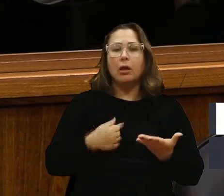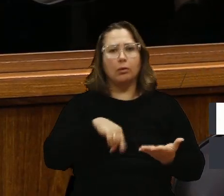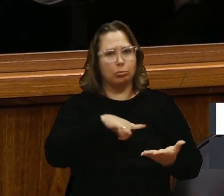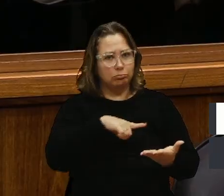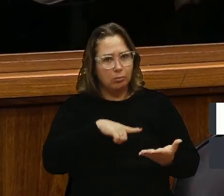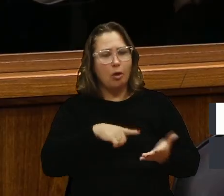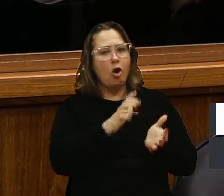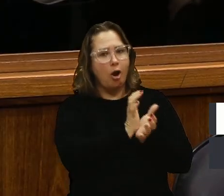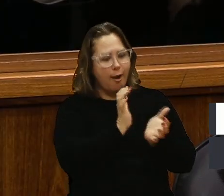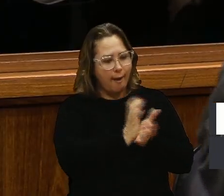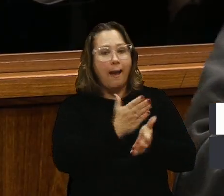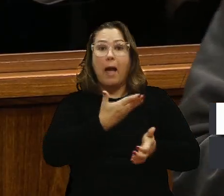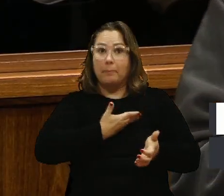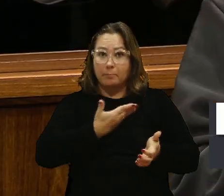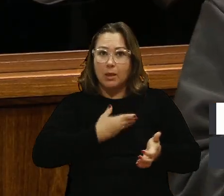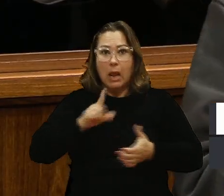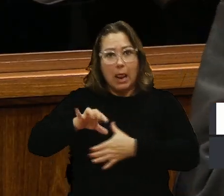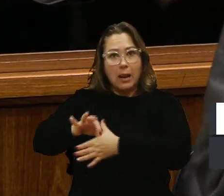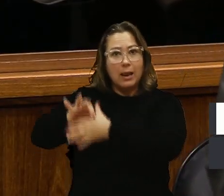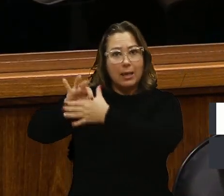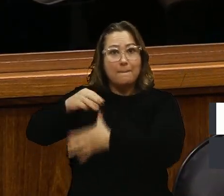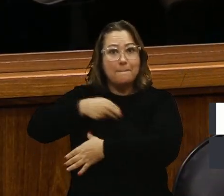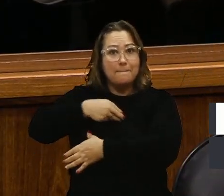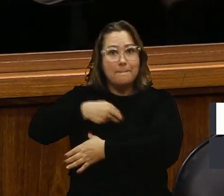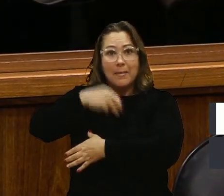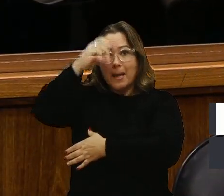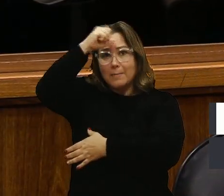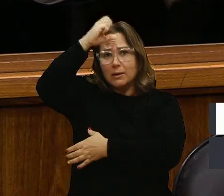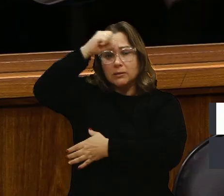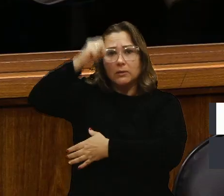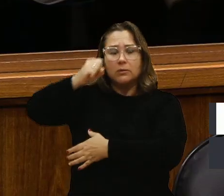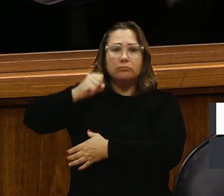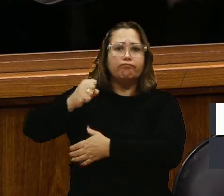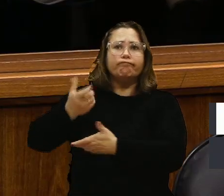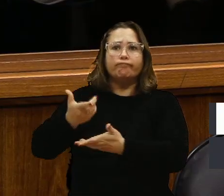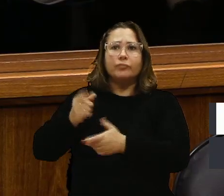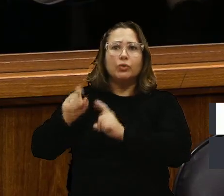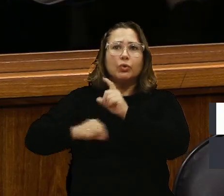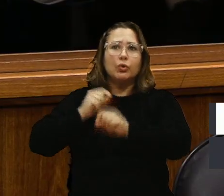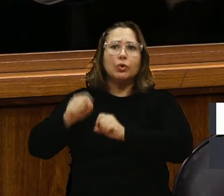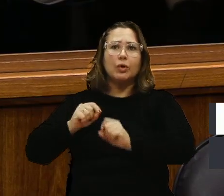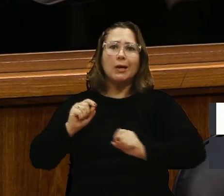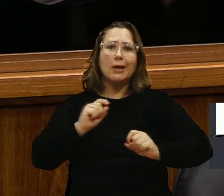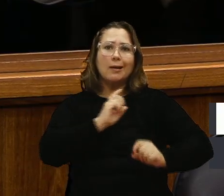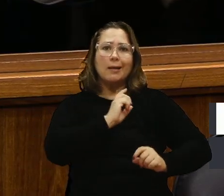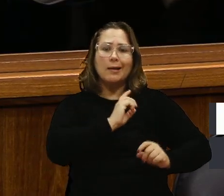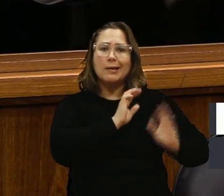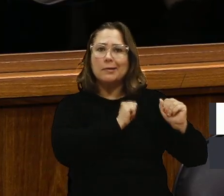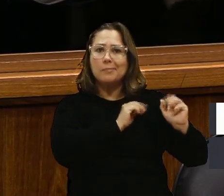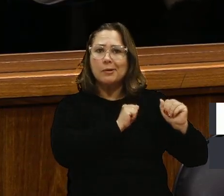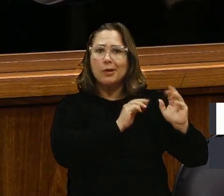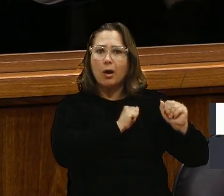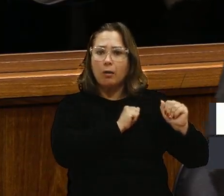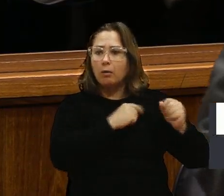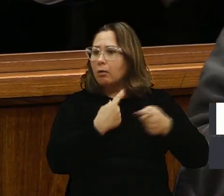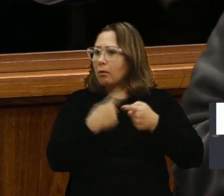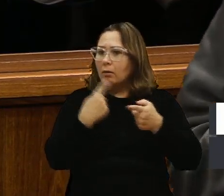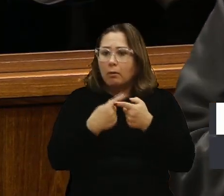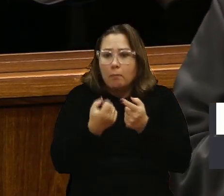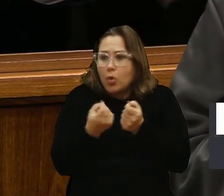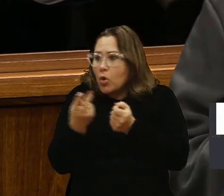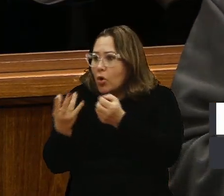que ele é líder na Marco Polo e ele aprendeu a falar fluente o espanhol pela quantidade